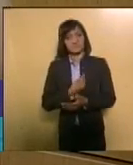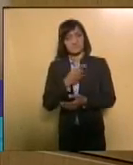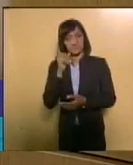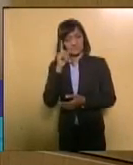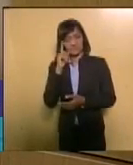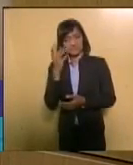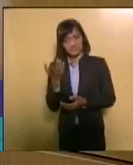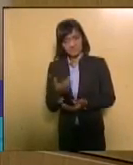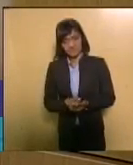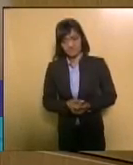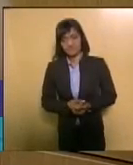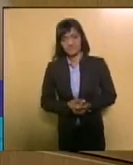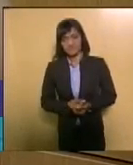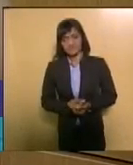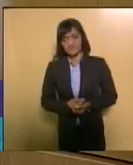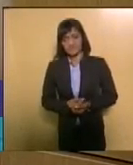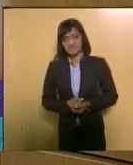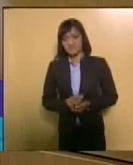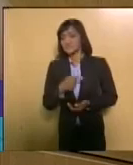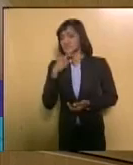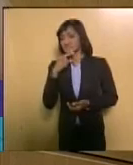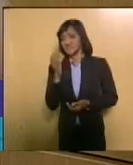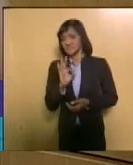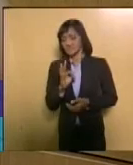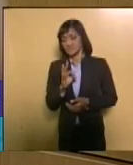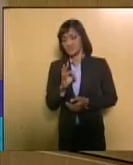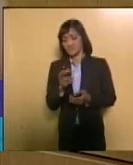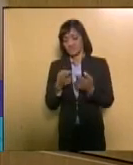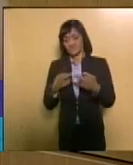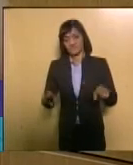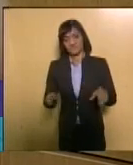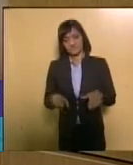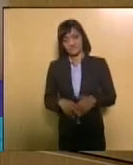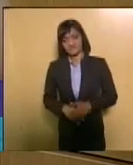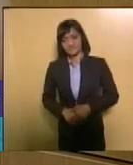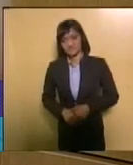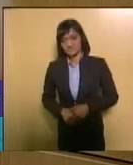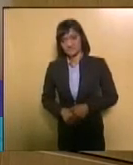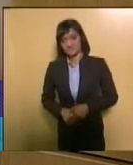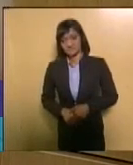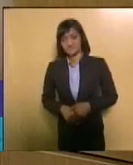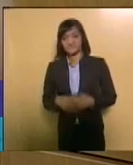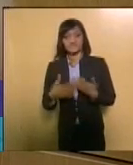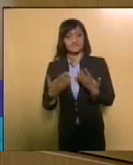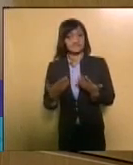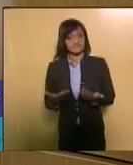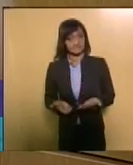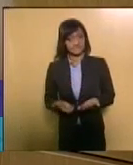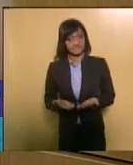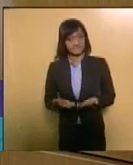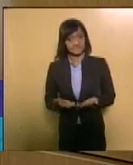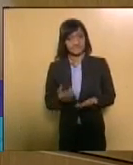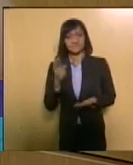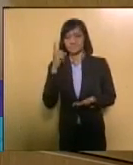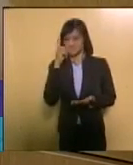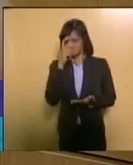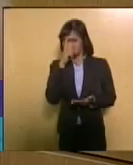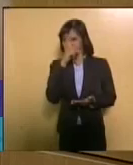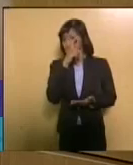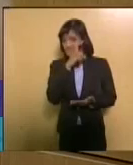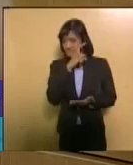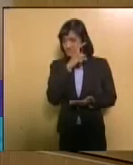tá fazendo e e não consegue ver resultado né então Eh assim não é fácil de fato não é